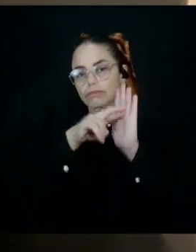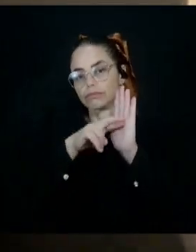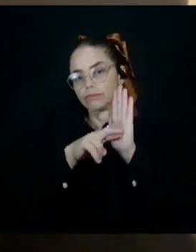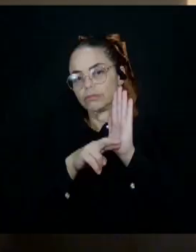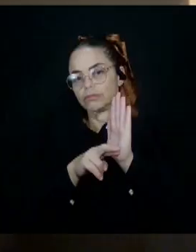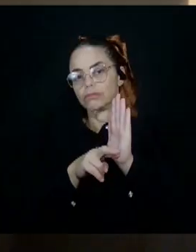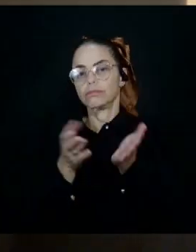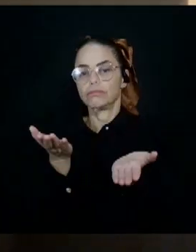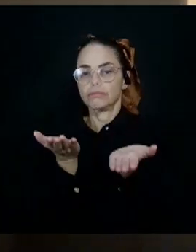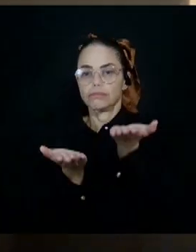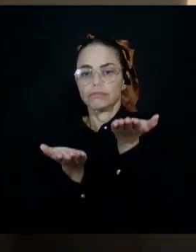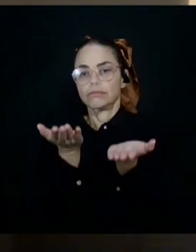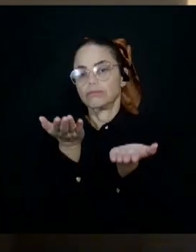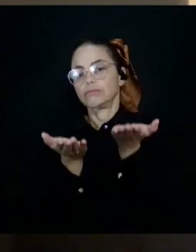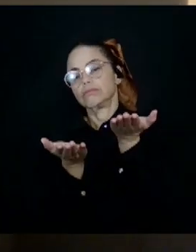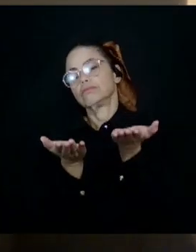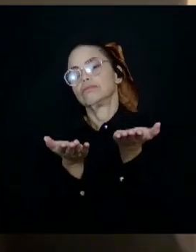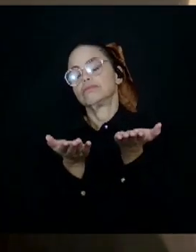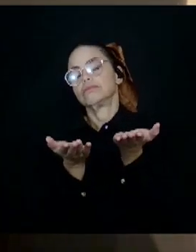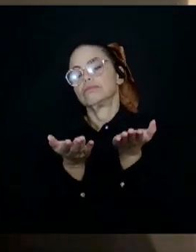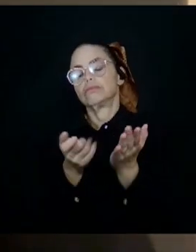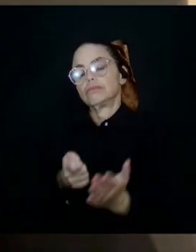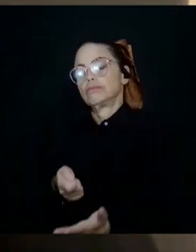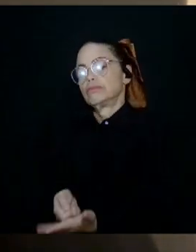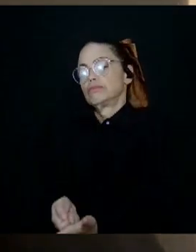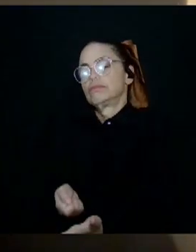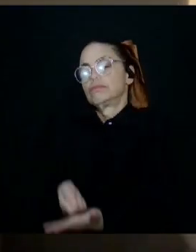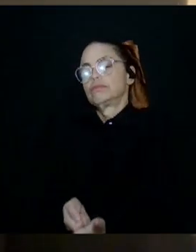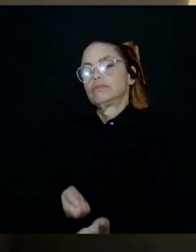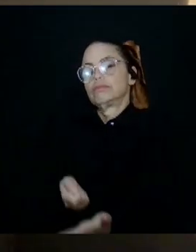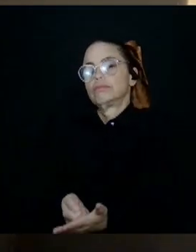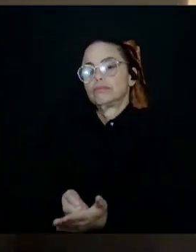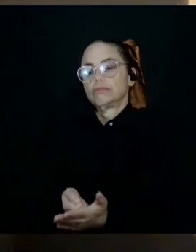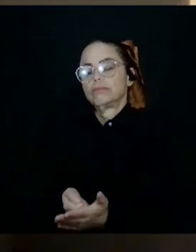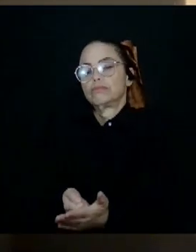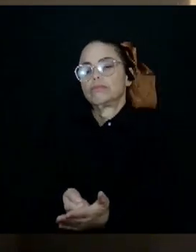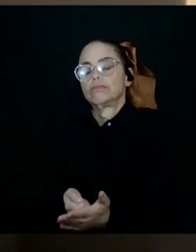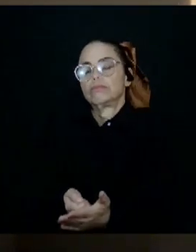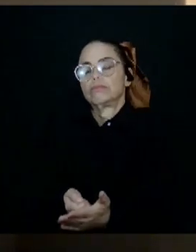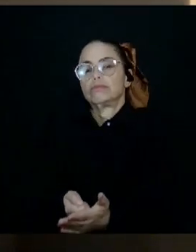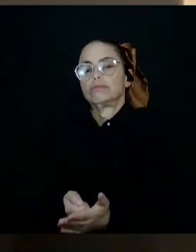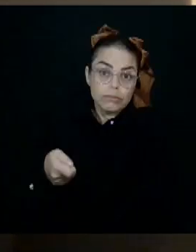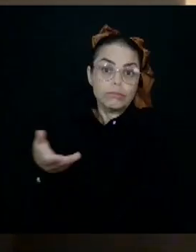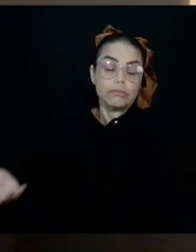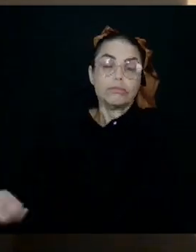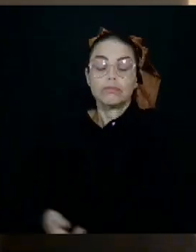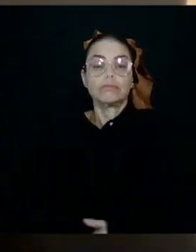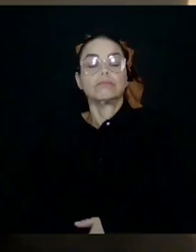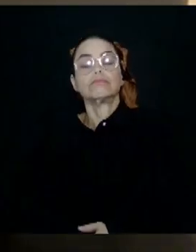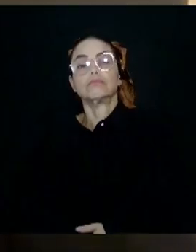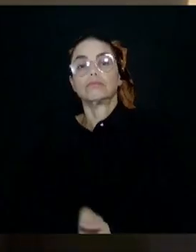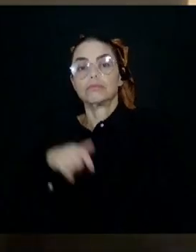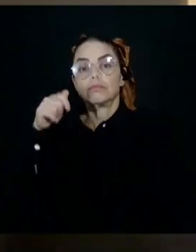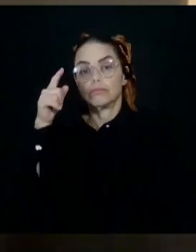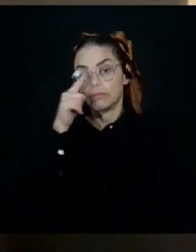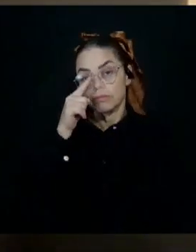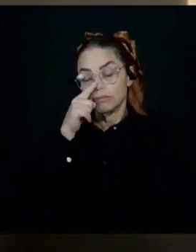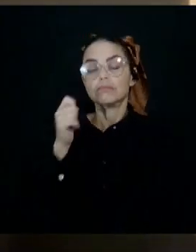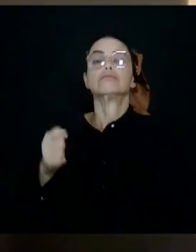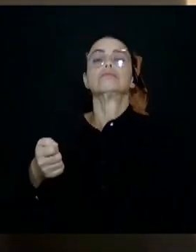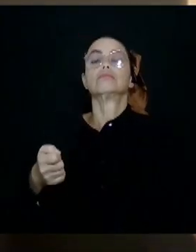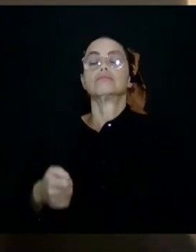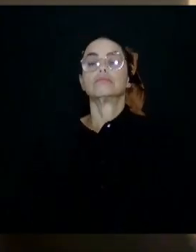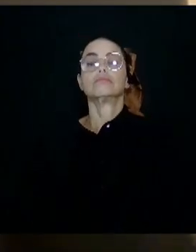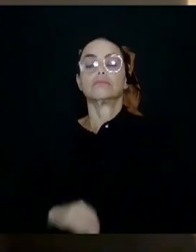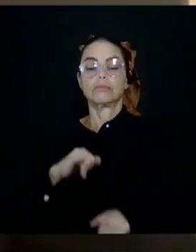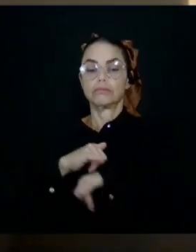tentando forçar a autoridade, mas mostrando que ela está ali para exercer esse papel, sim, na ausência de um homem, de um pai ou